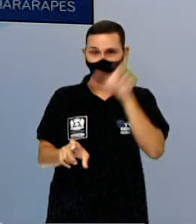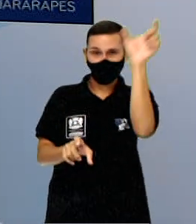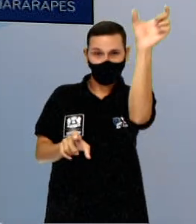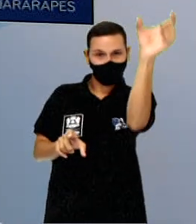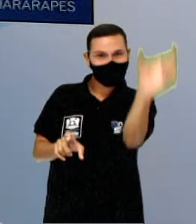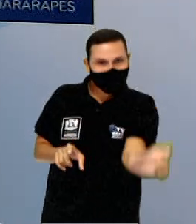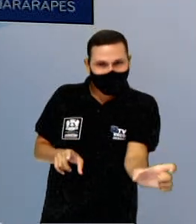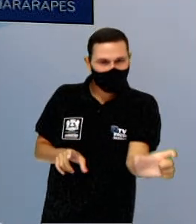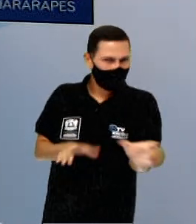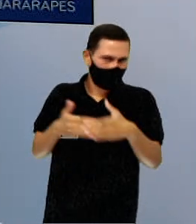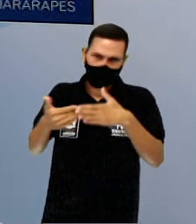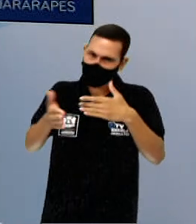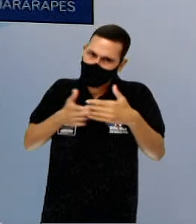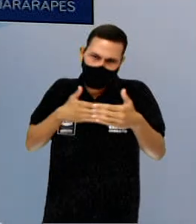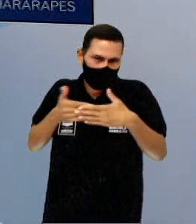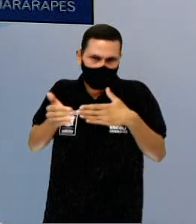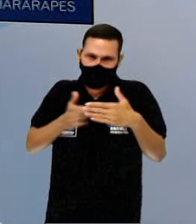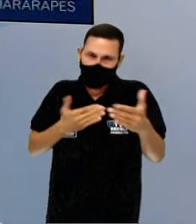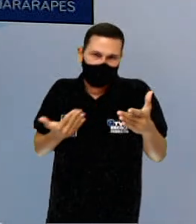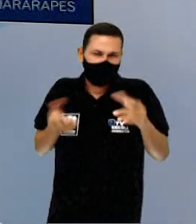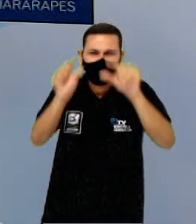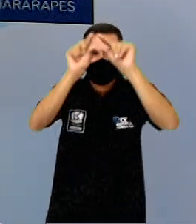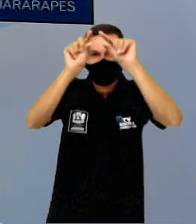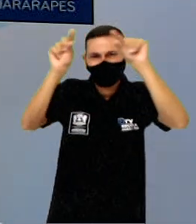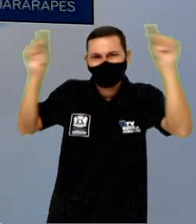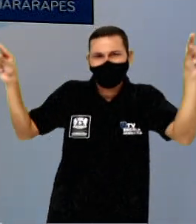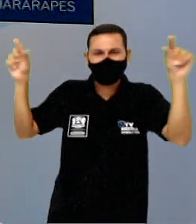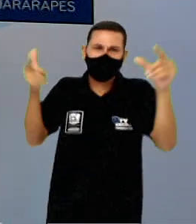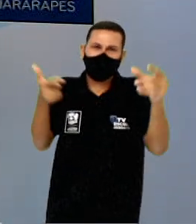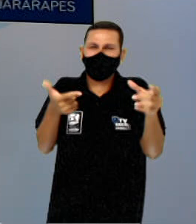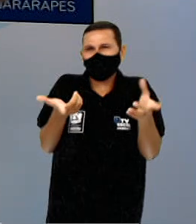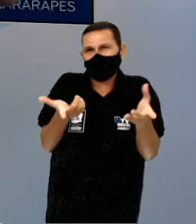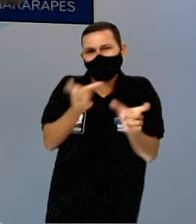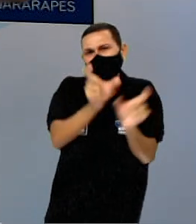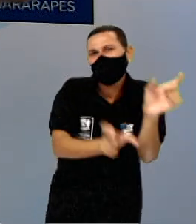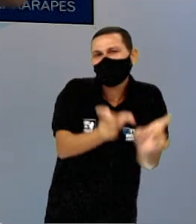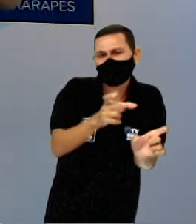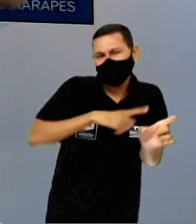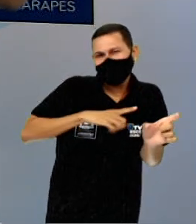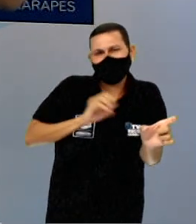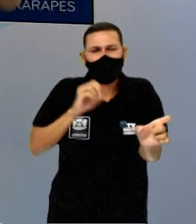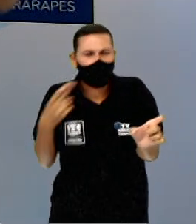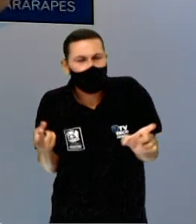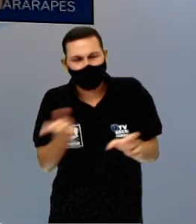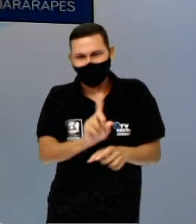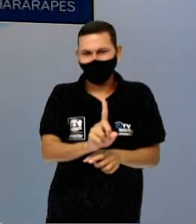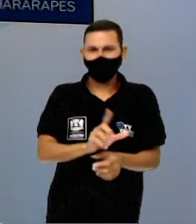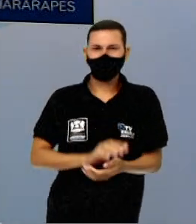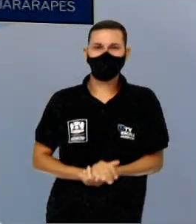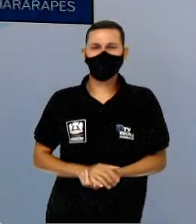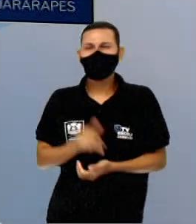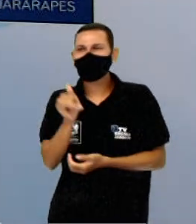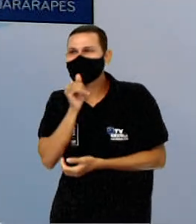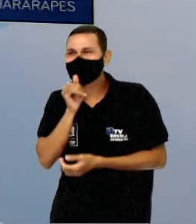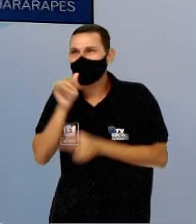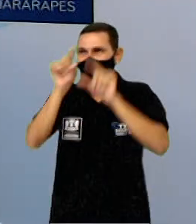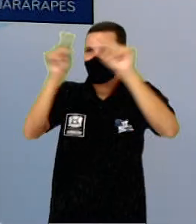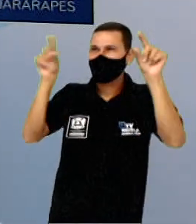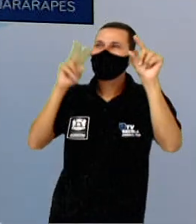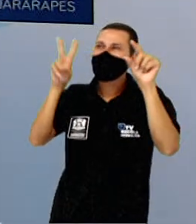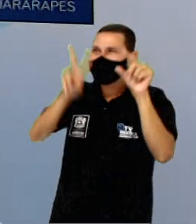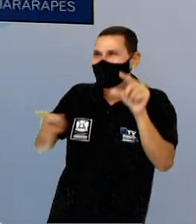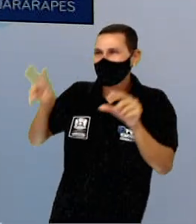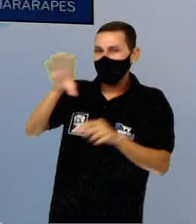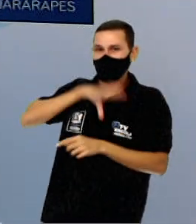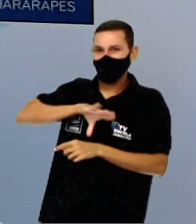independente da frases e sem sujeito ou não certo no caso aqui ó em